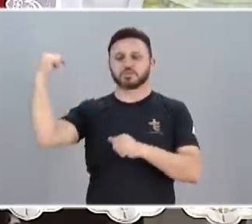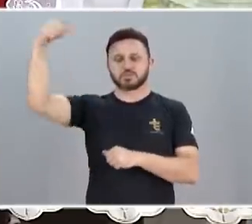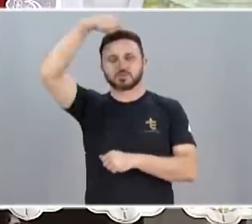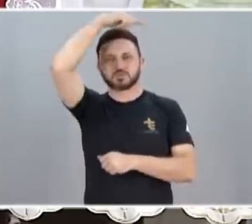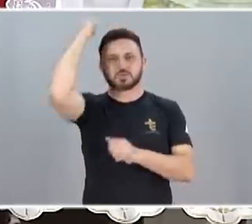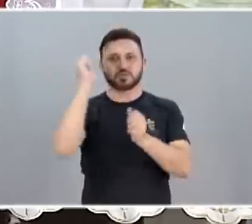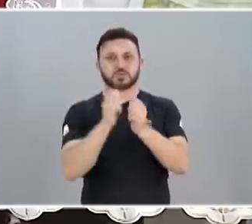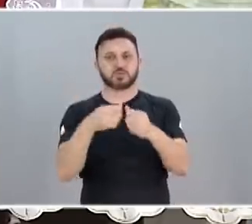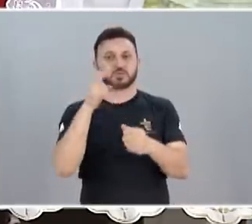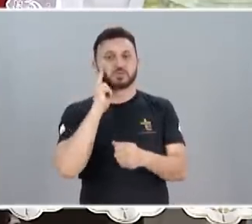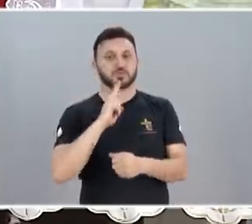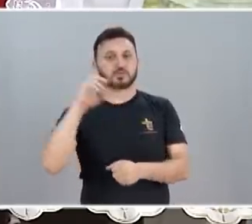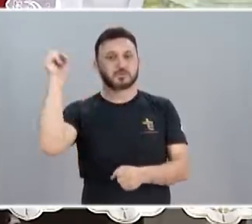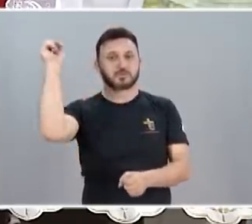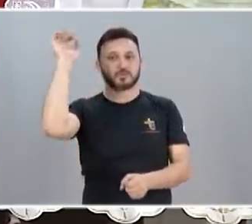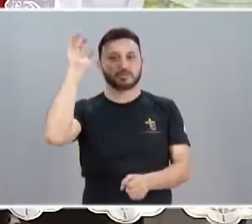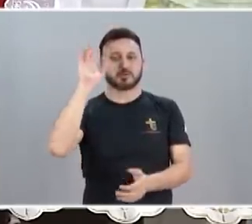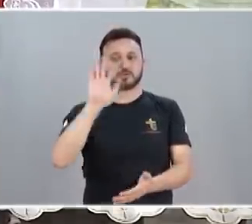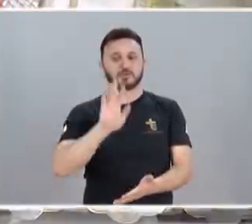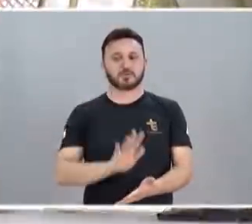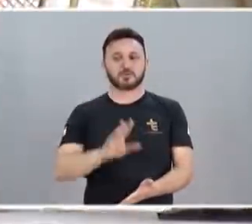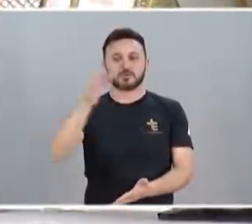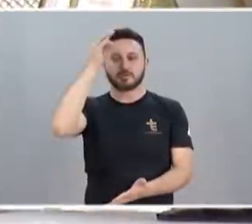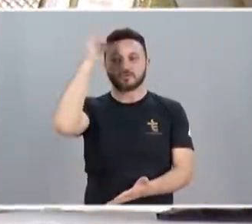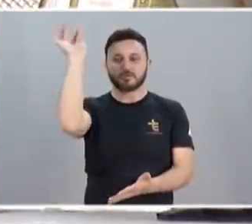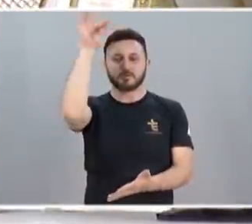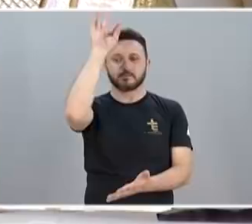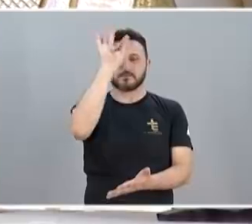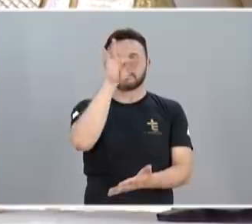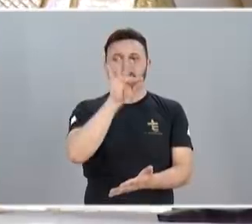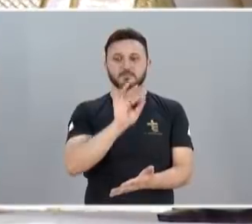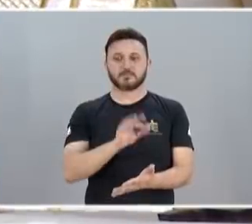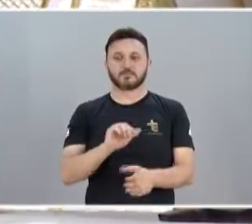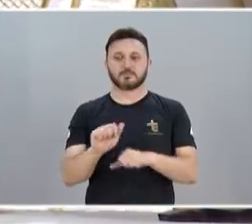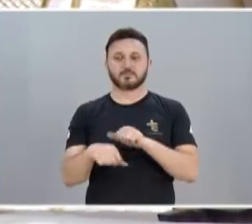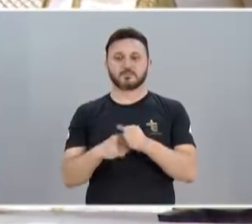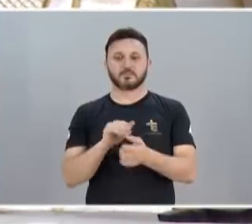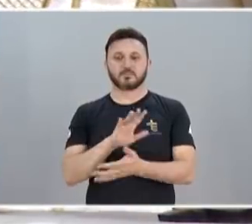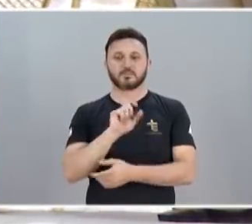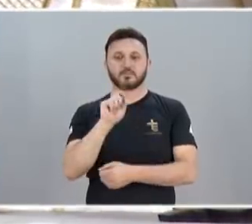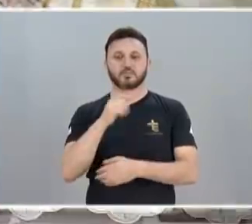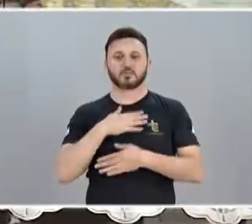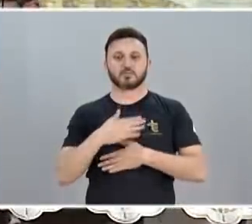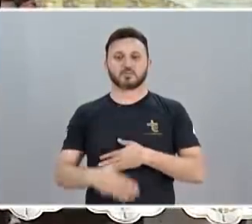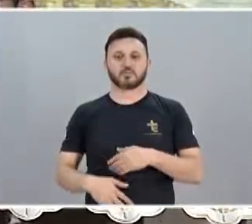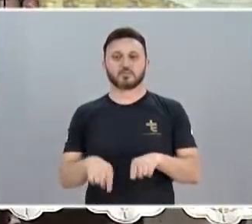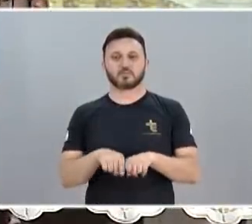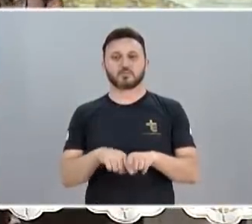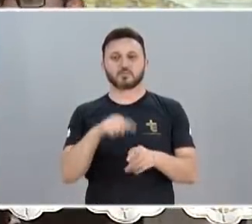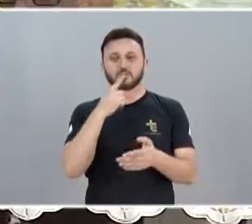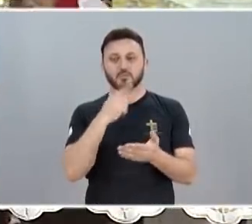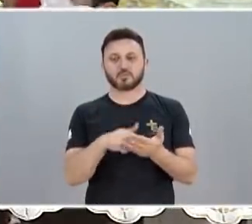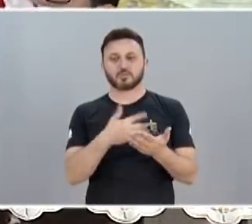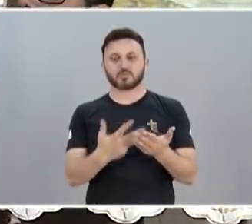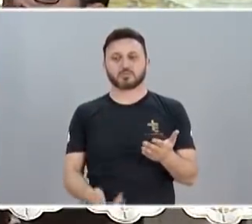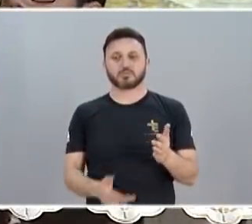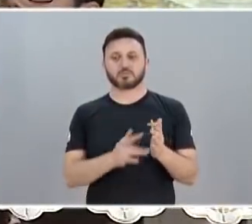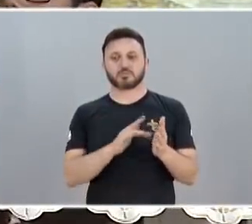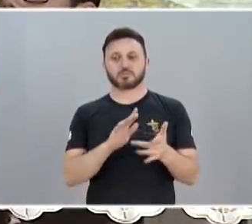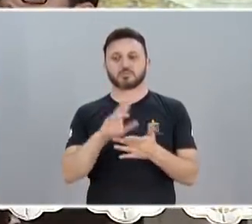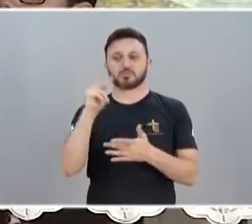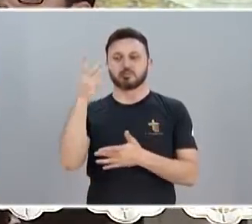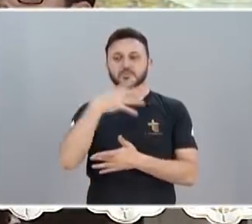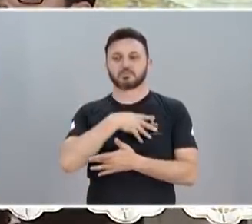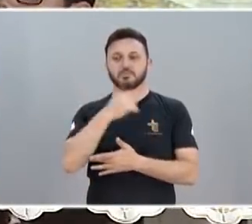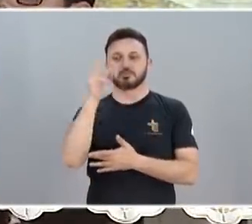a santidade. Santificai, pois, estas oferendas, derramando sobre elas o vosso Espírito, a fim de que se tornem para nós o corpo